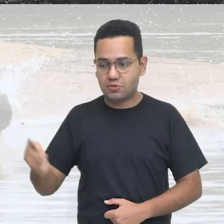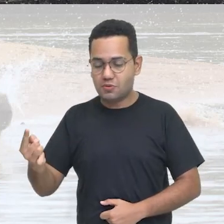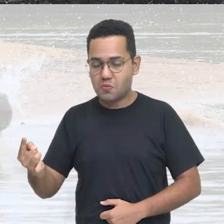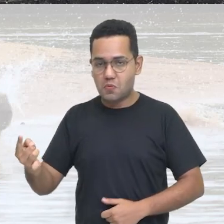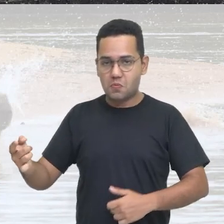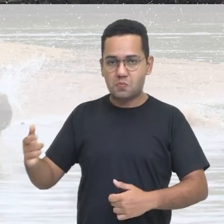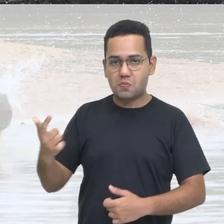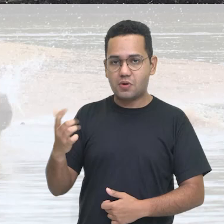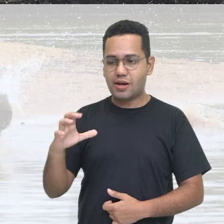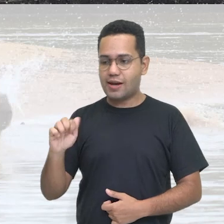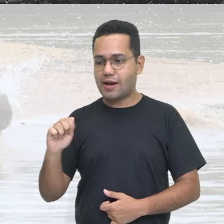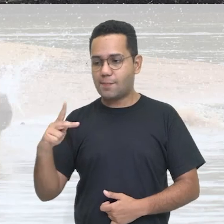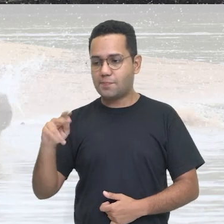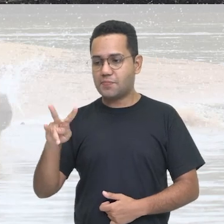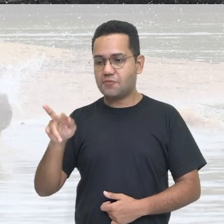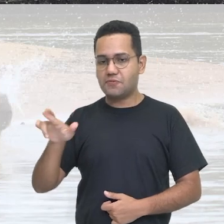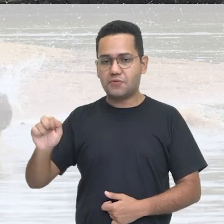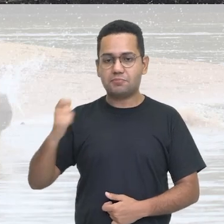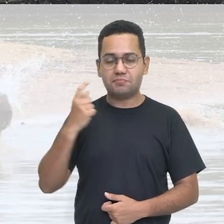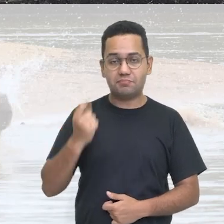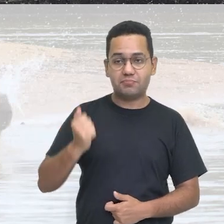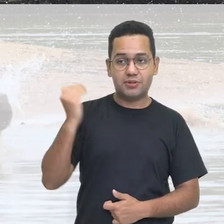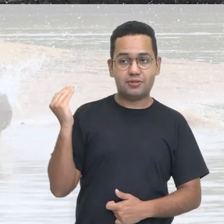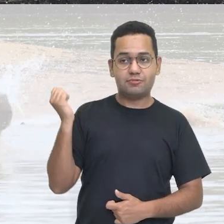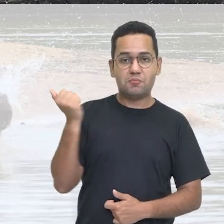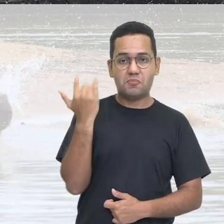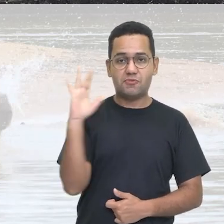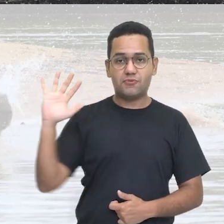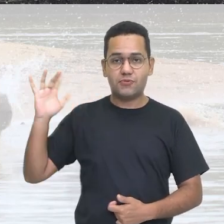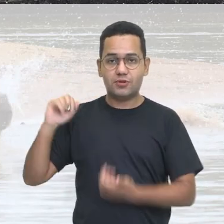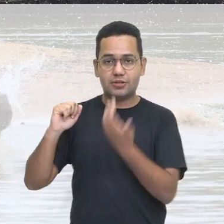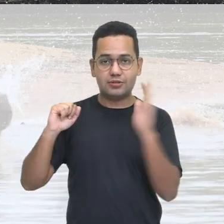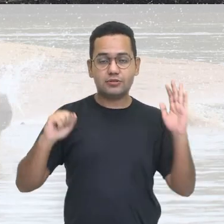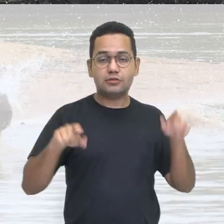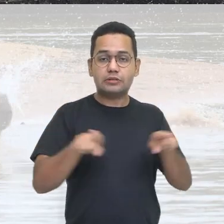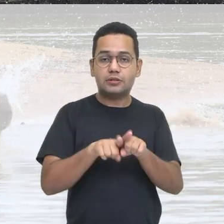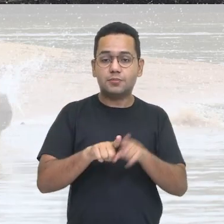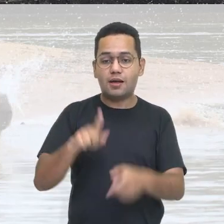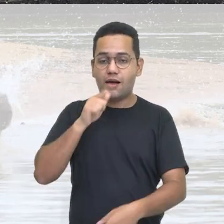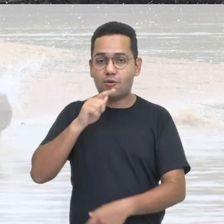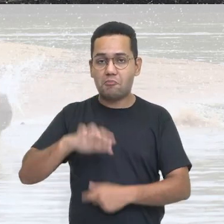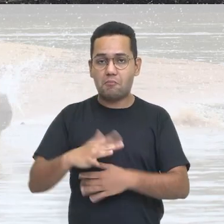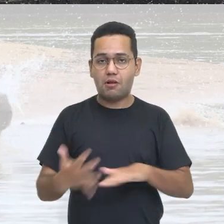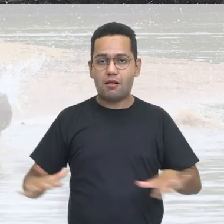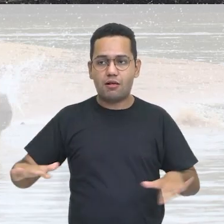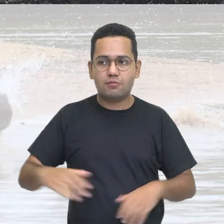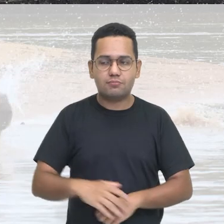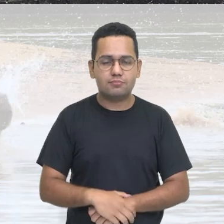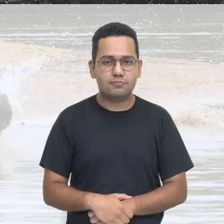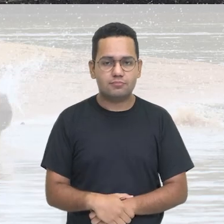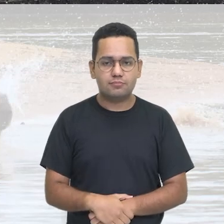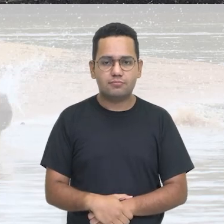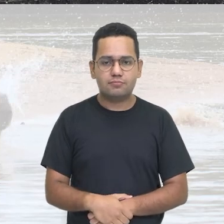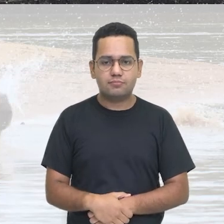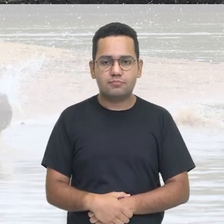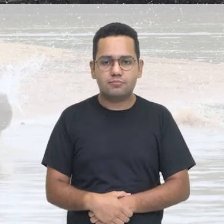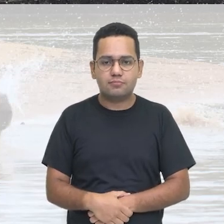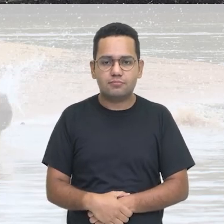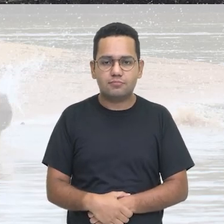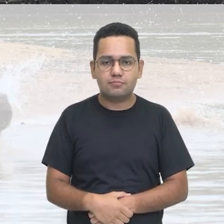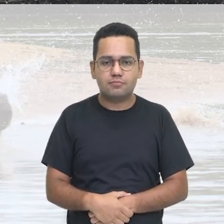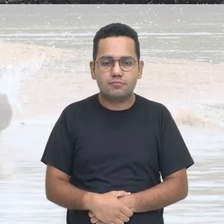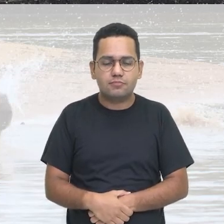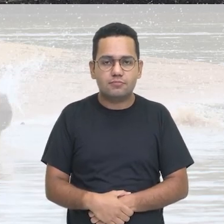capivara atrás de mim vegetação e água então nós estamos aqui